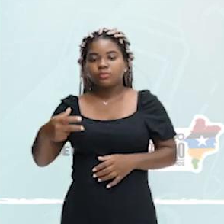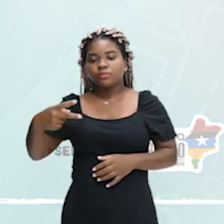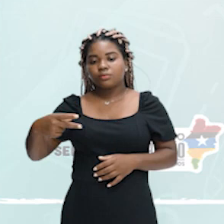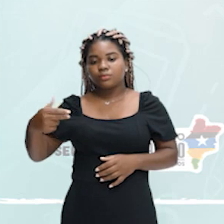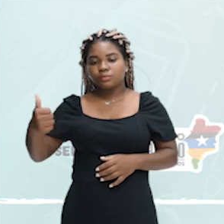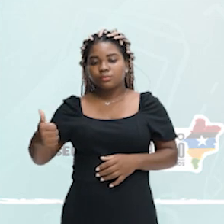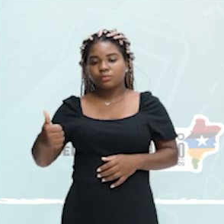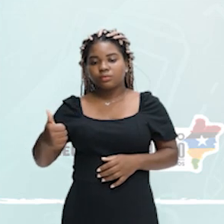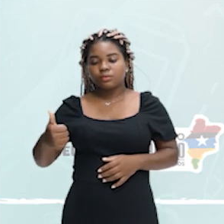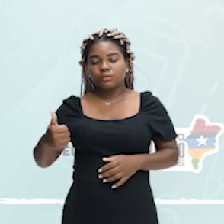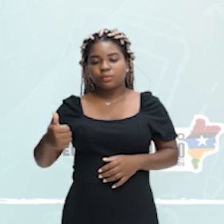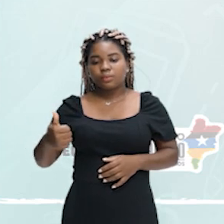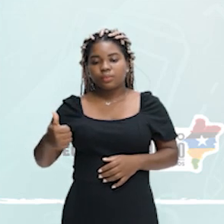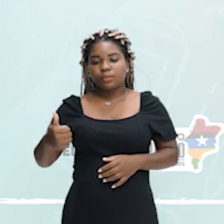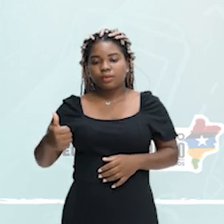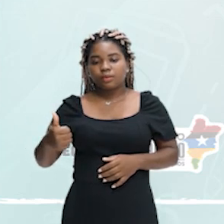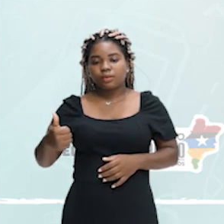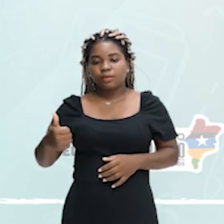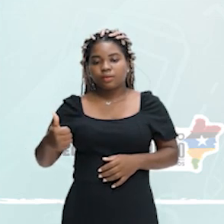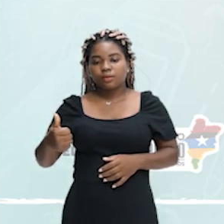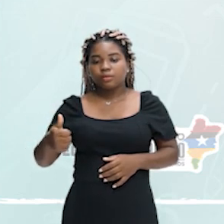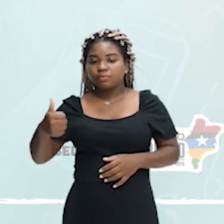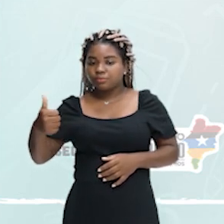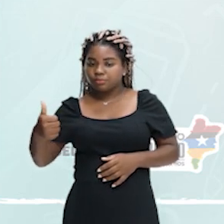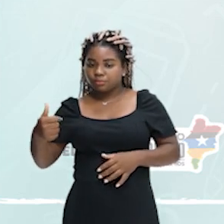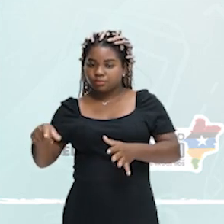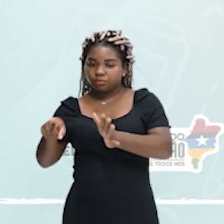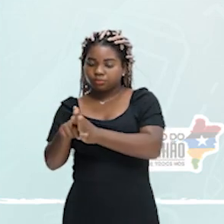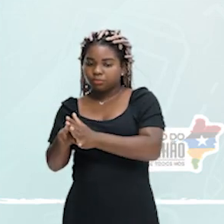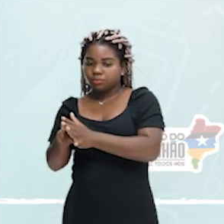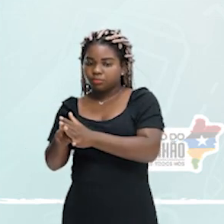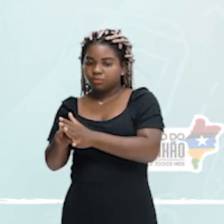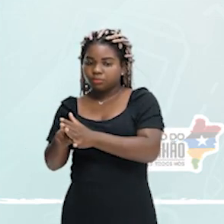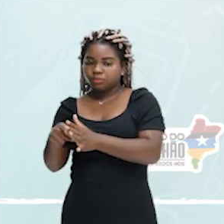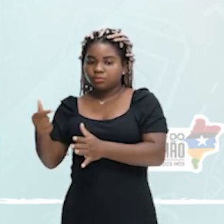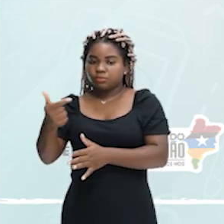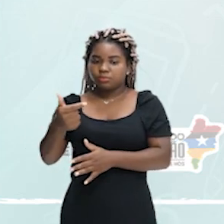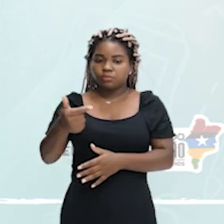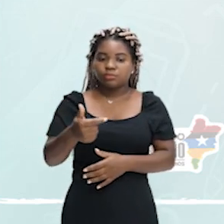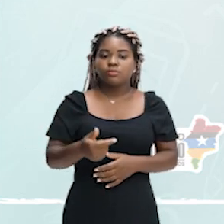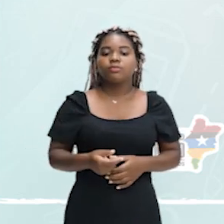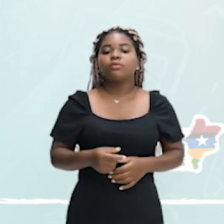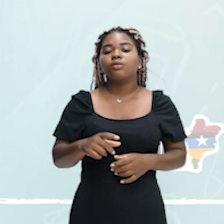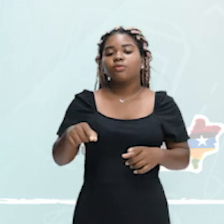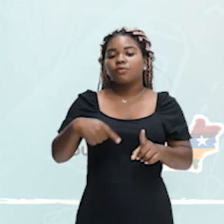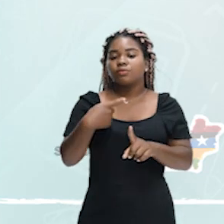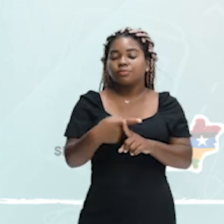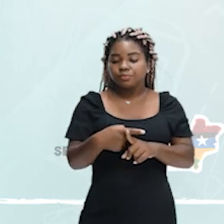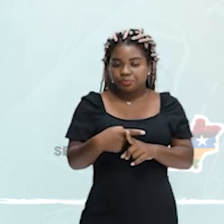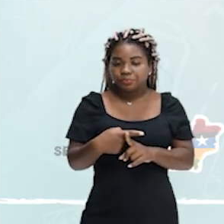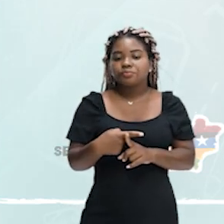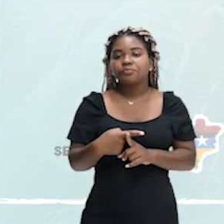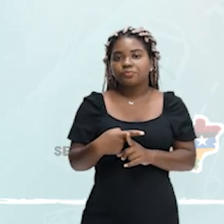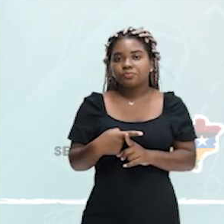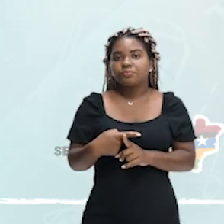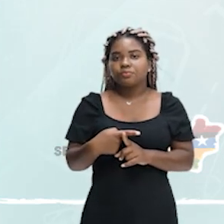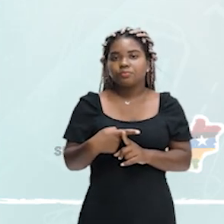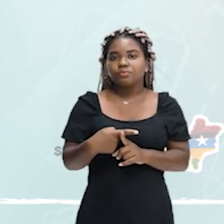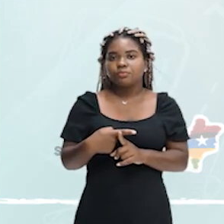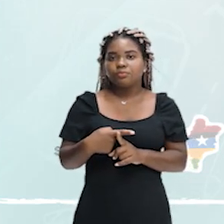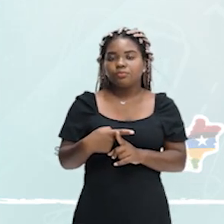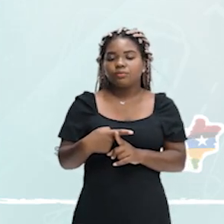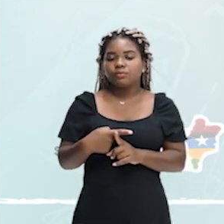1. Vou passar esse 1, que está negativo no primeiro membro, lá para o segundo. Ele vai ficar positivo, então vai gerar a soma 1 mais